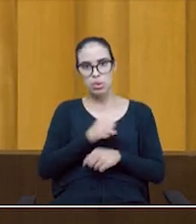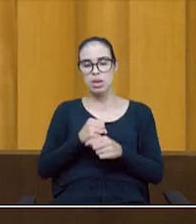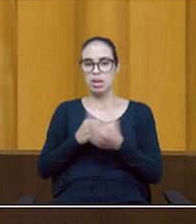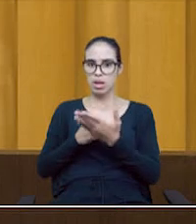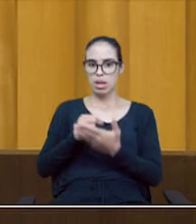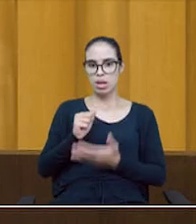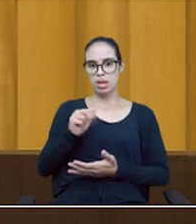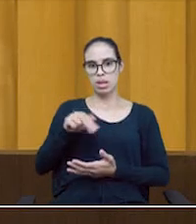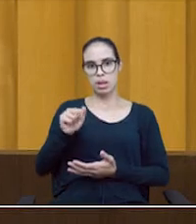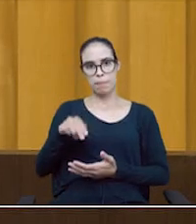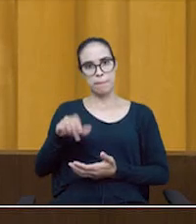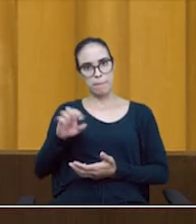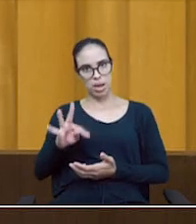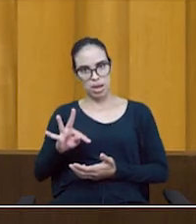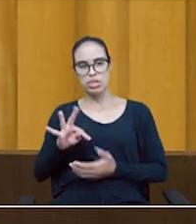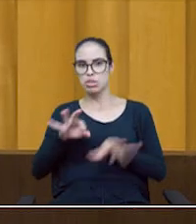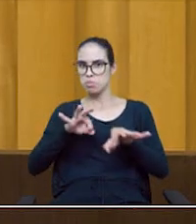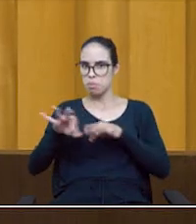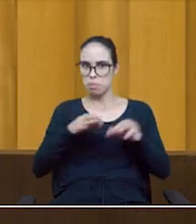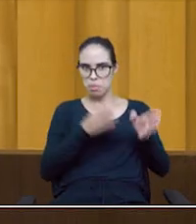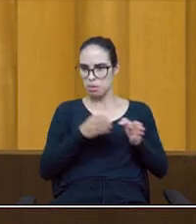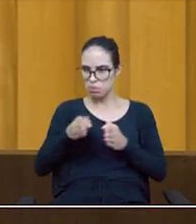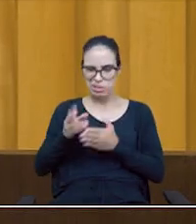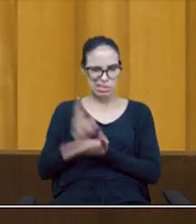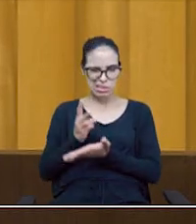o zelo que lhe é característico,